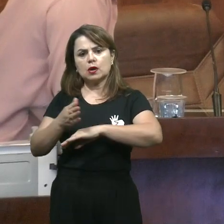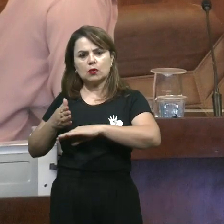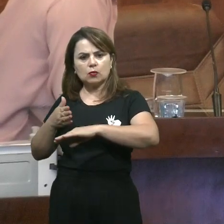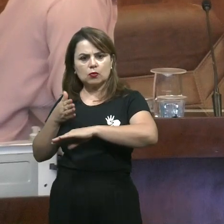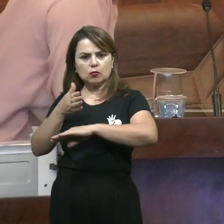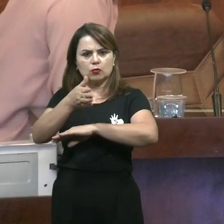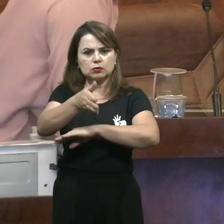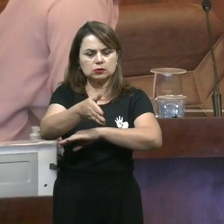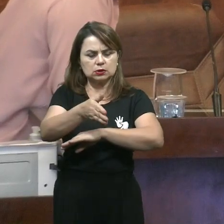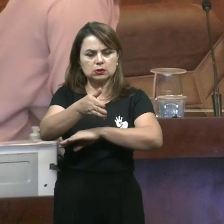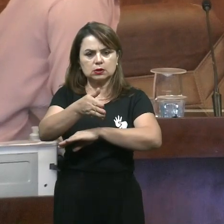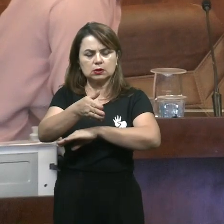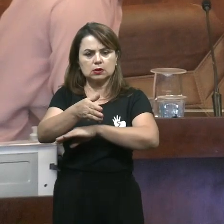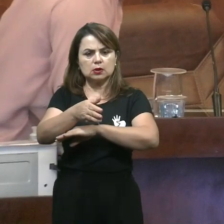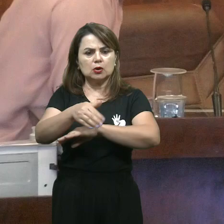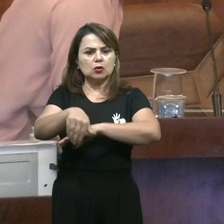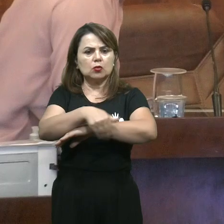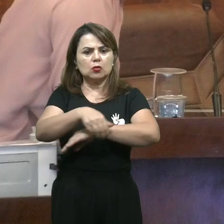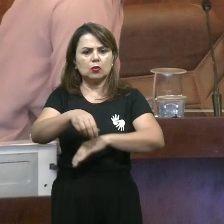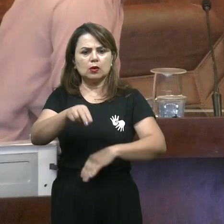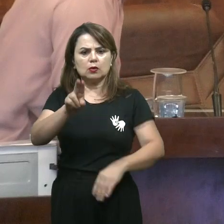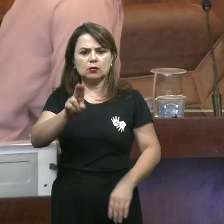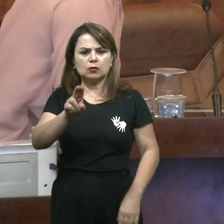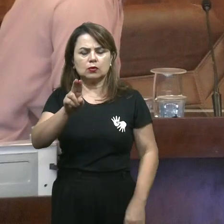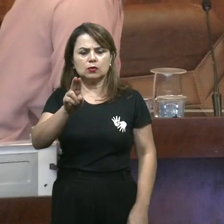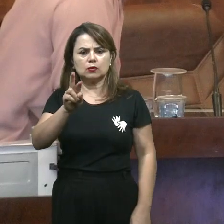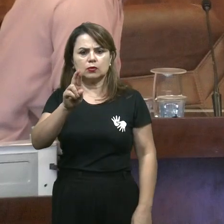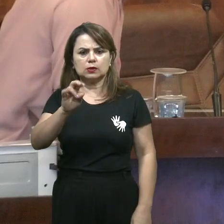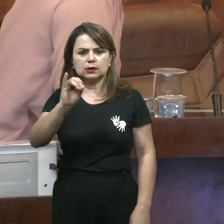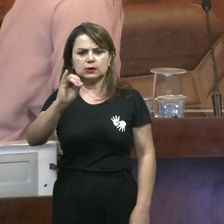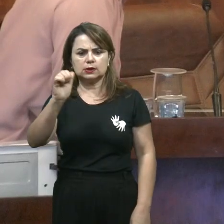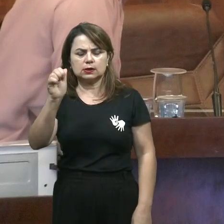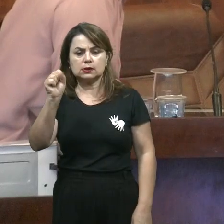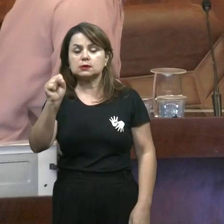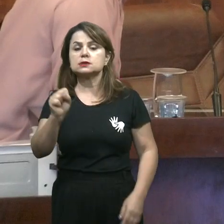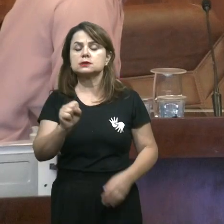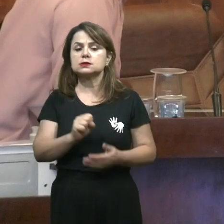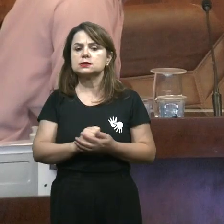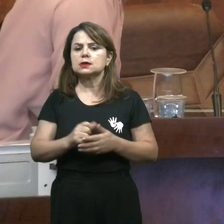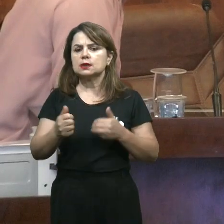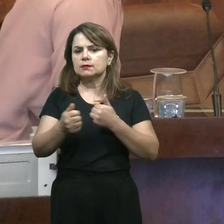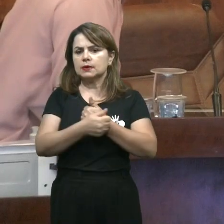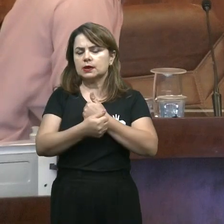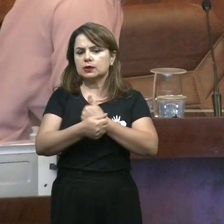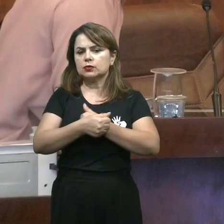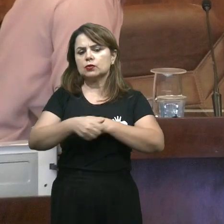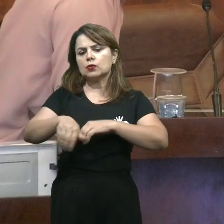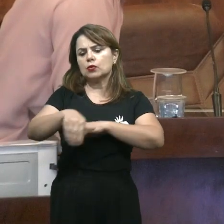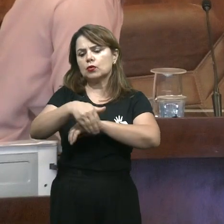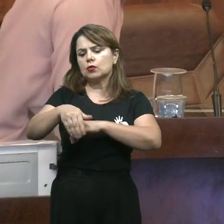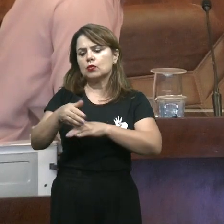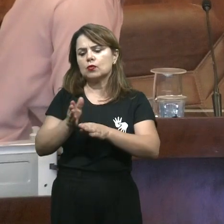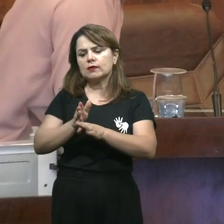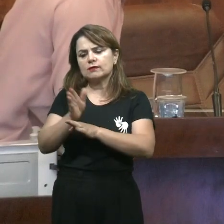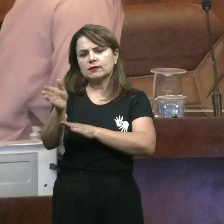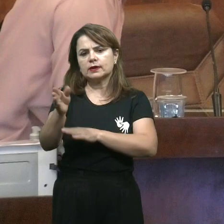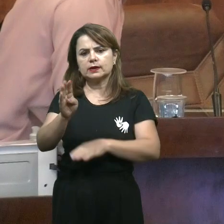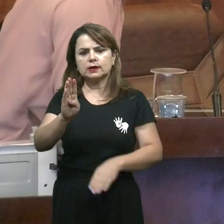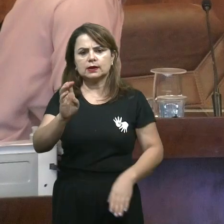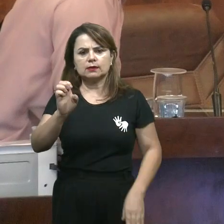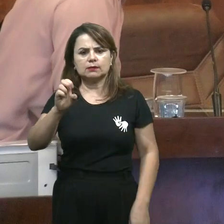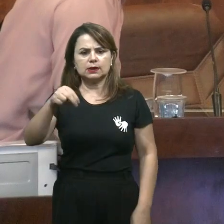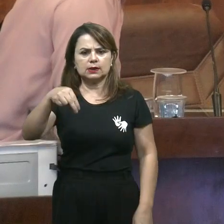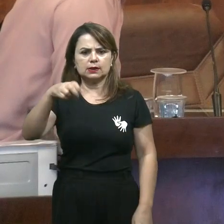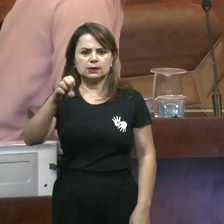Mão única na rua Urias Avelino de Moraes, no trecho compreendido, entre a rua Doutor Benedito Alves Delfino e Tomás Alcalde,